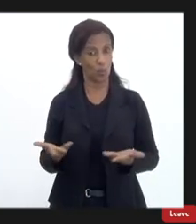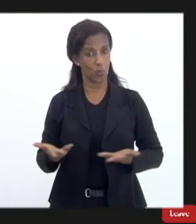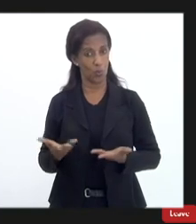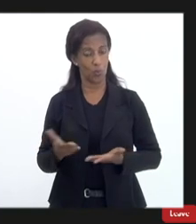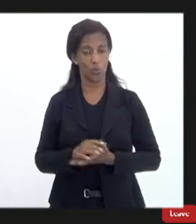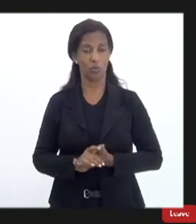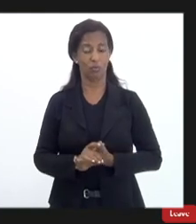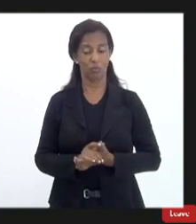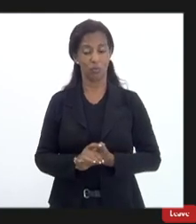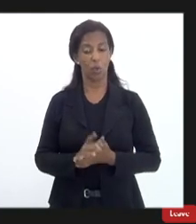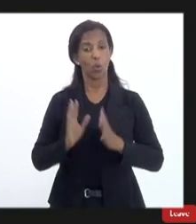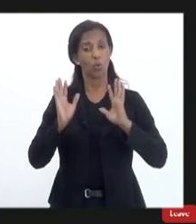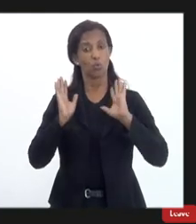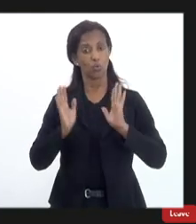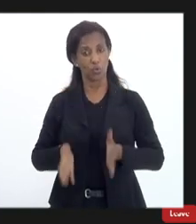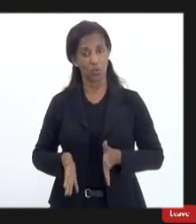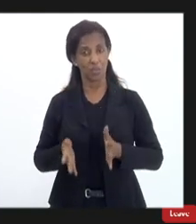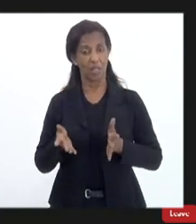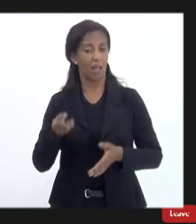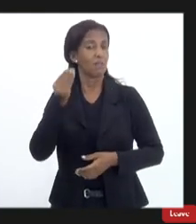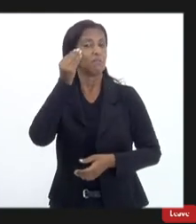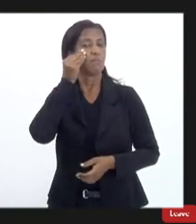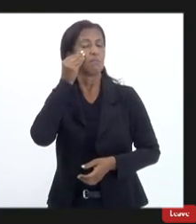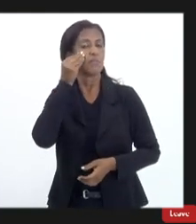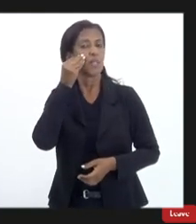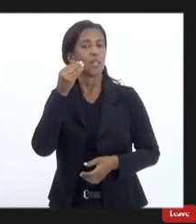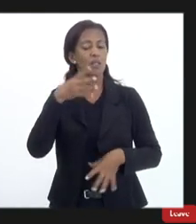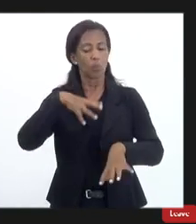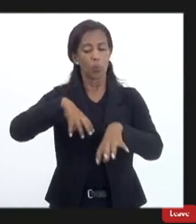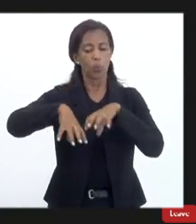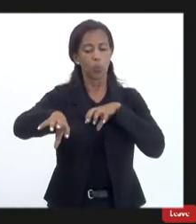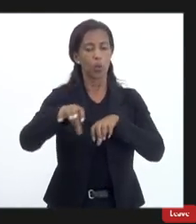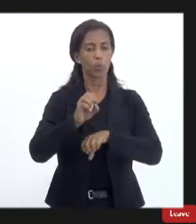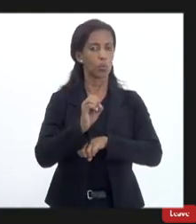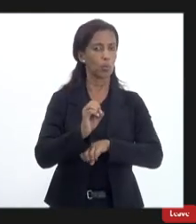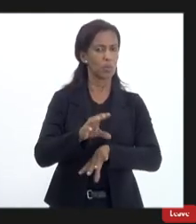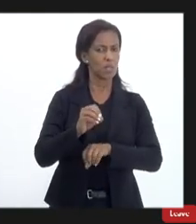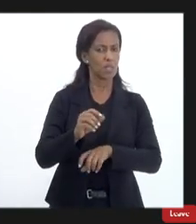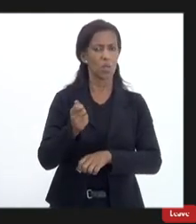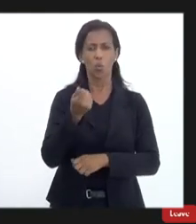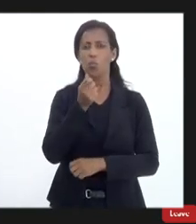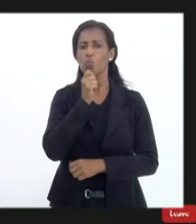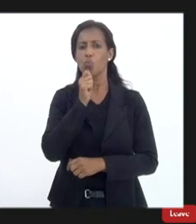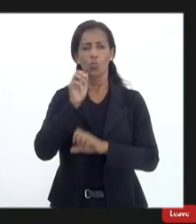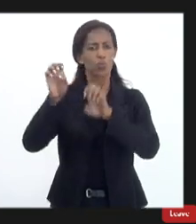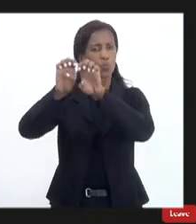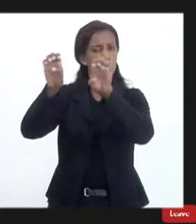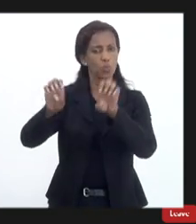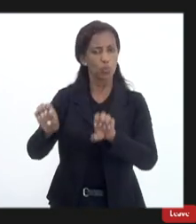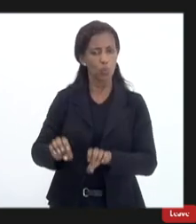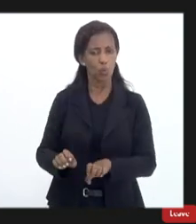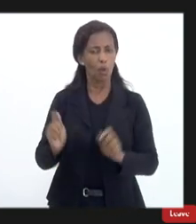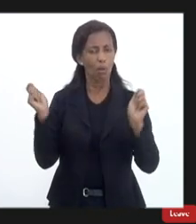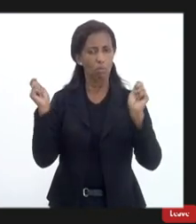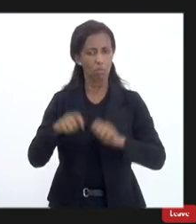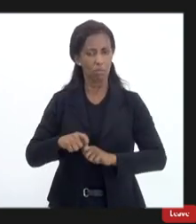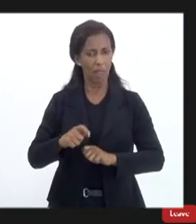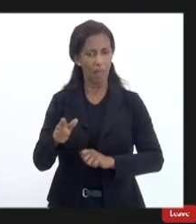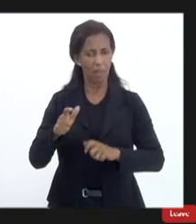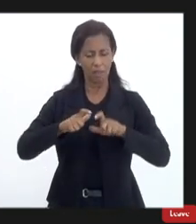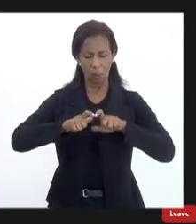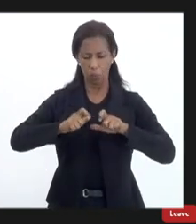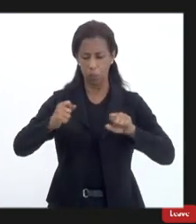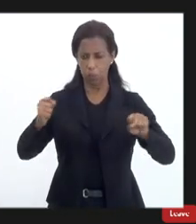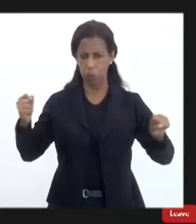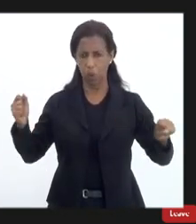nas condições que estamos hoje, nessa tentativa de um ensino híbrido, sem as condições estruturais necessárias, se essa rede enorme